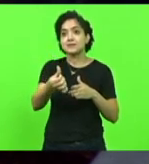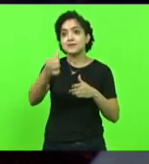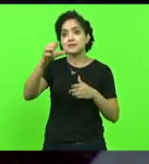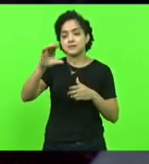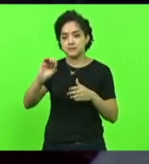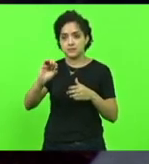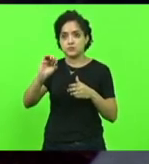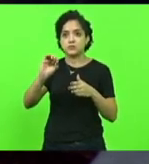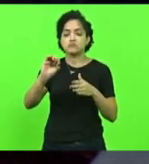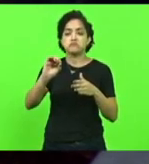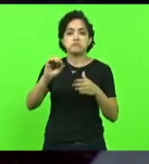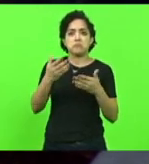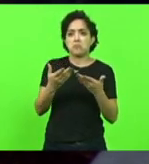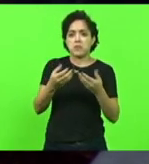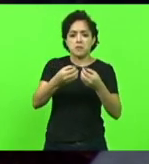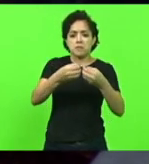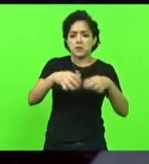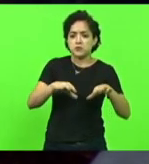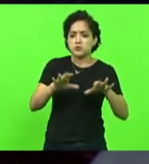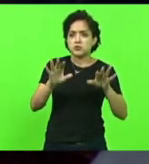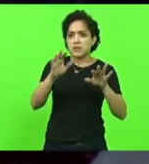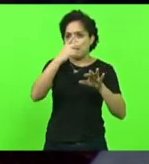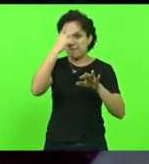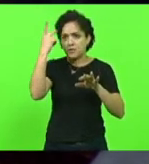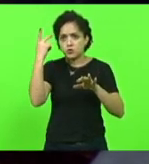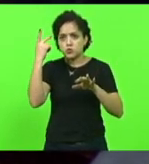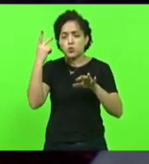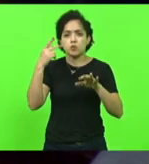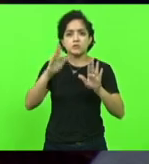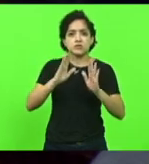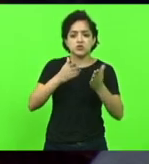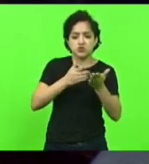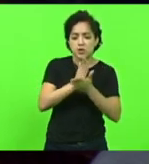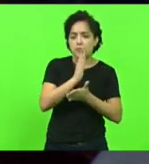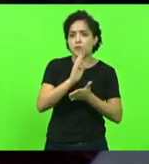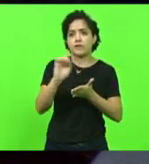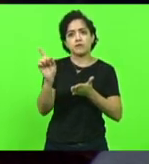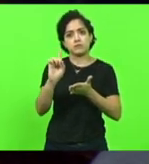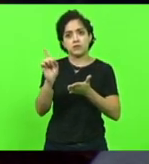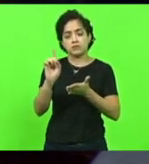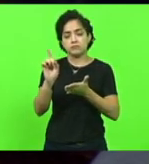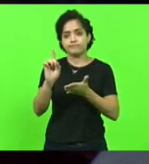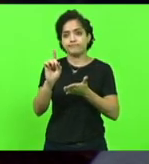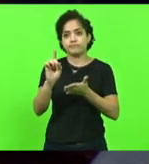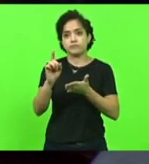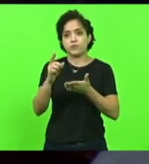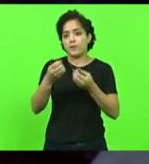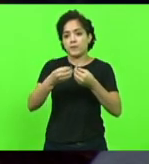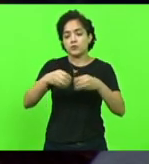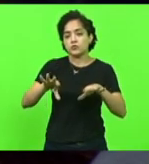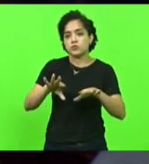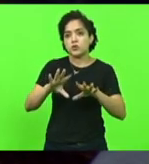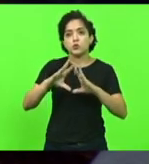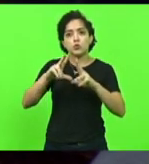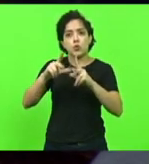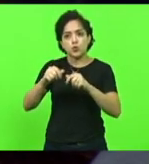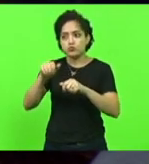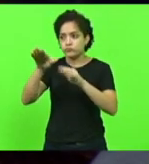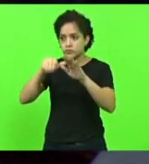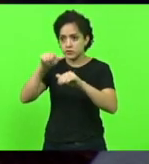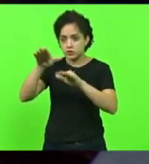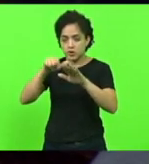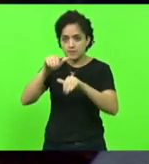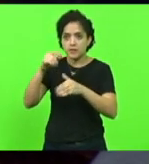prejudicados nenhuma das pessoas que está aprovada no concurso e não foi chamado ainda. Todos serão chamados, tem o